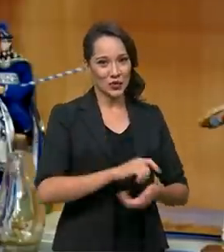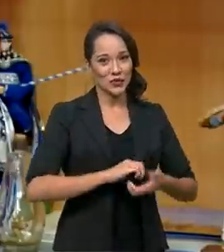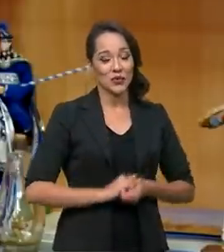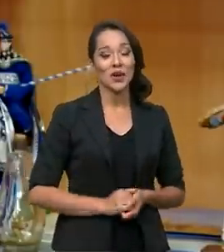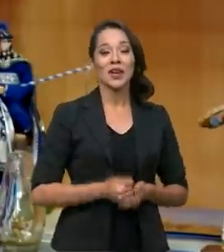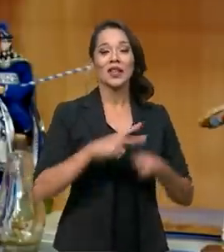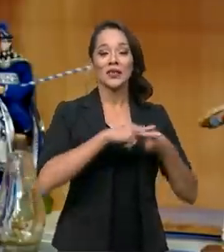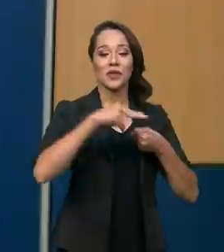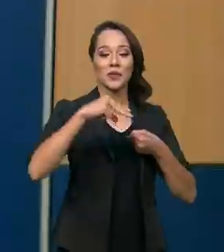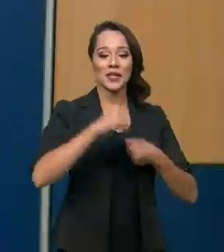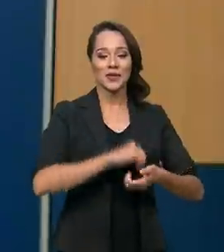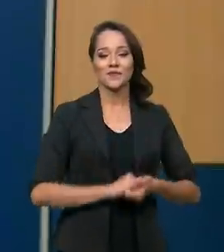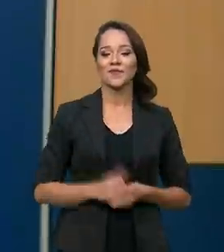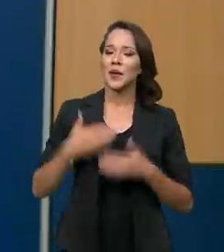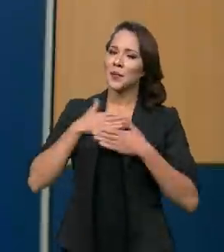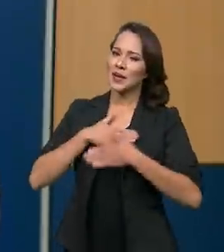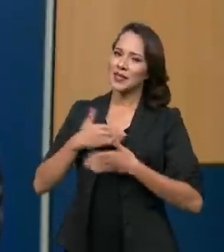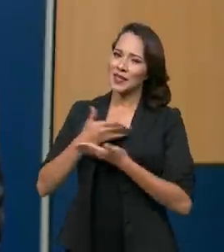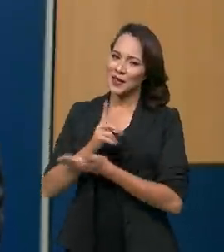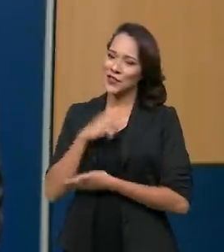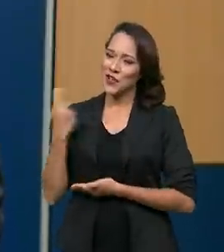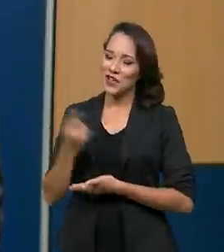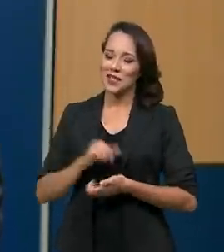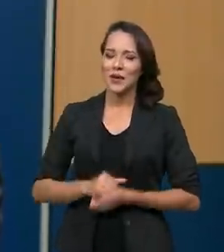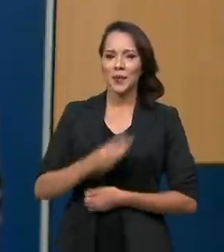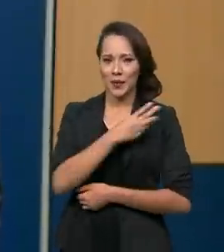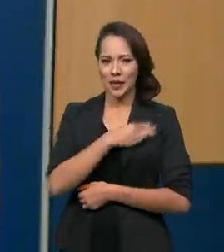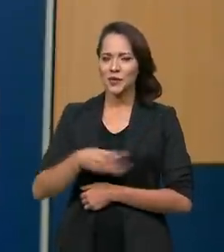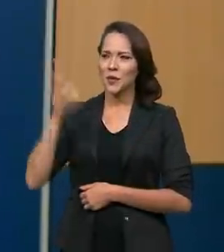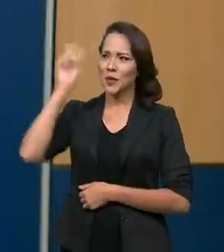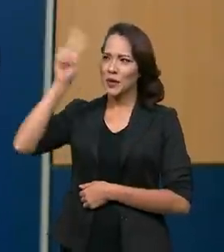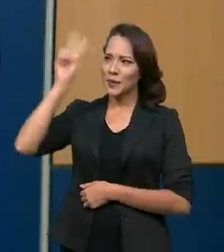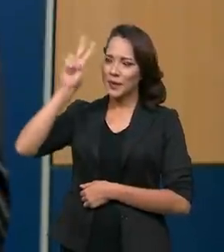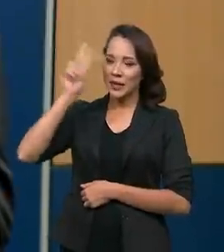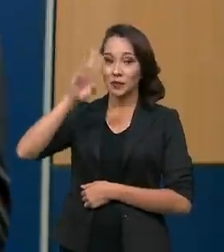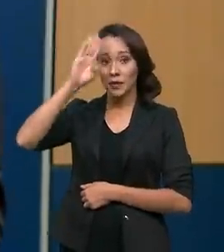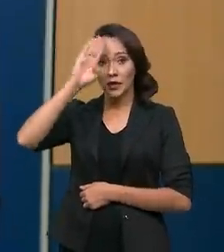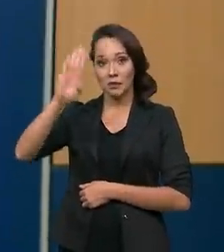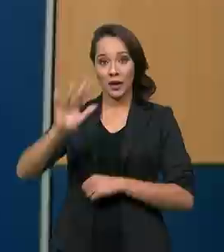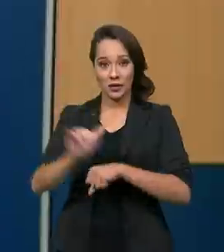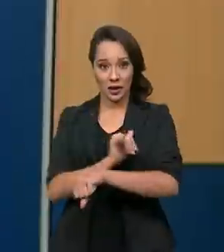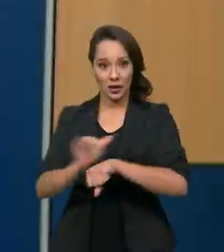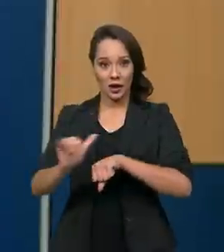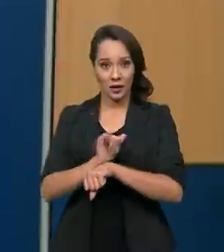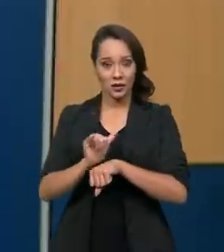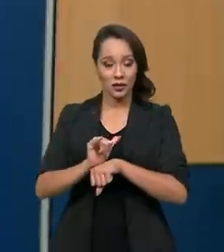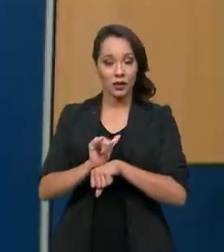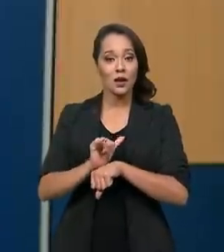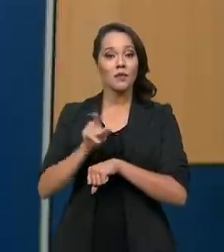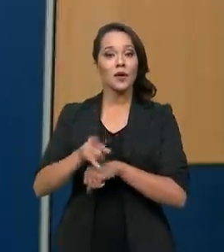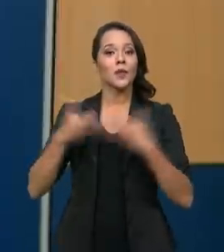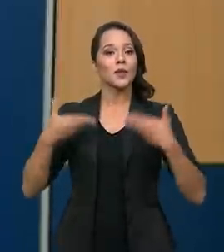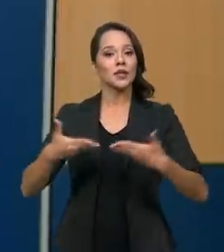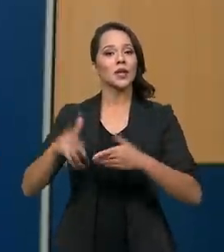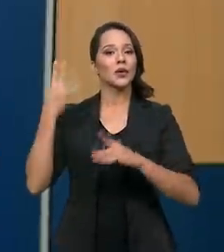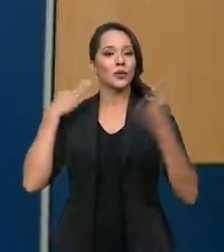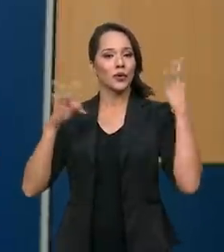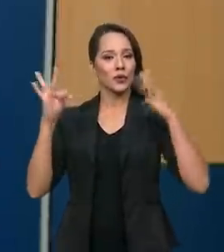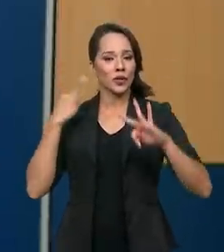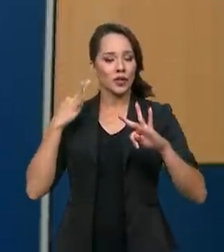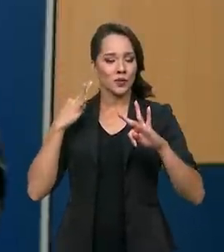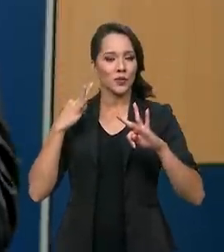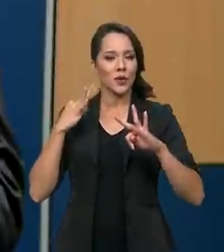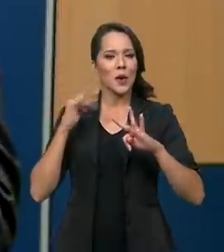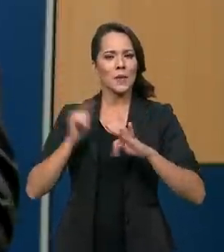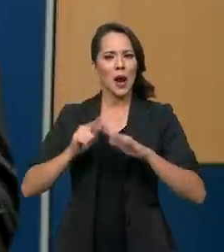vez na voz do Brasil prazer é todo nosso o ministro vamos relembrar as principais medidas adotadas pelo Ministério do Turismo